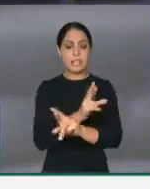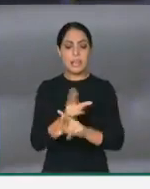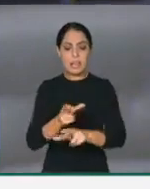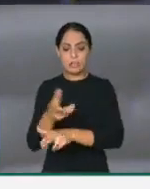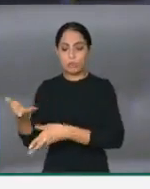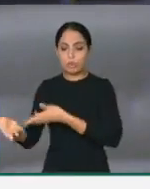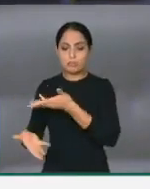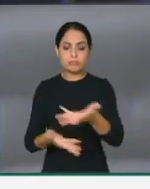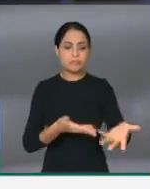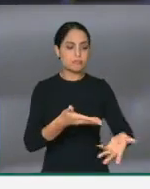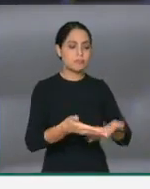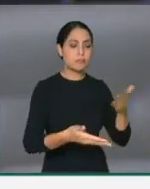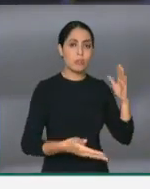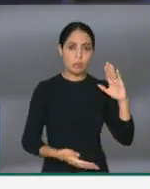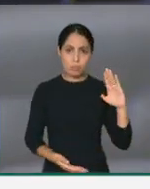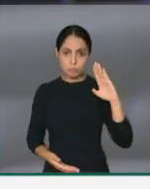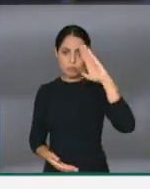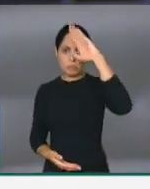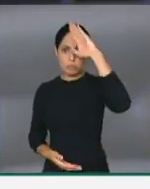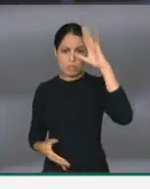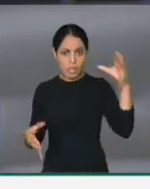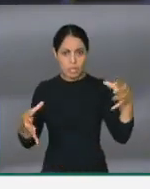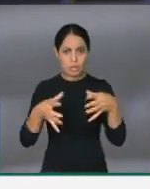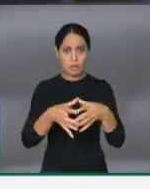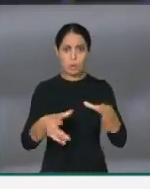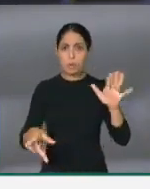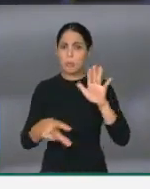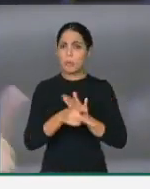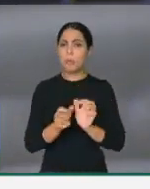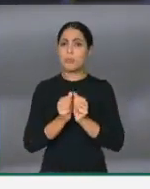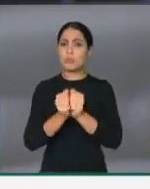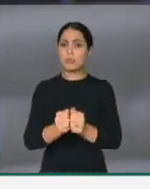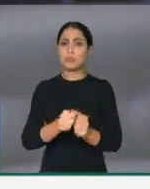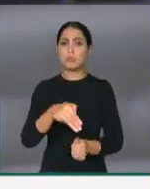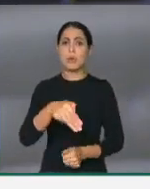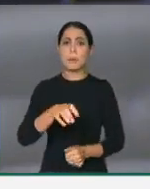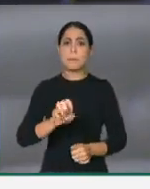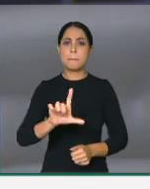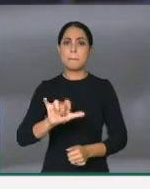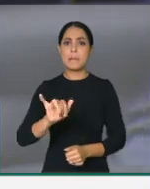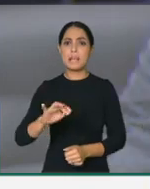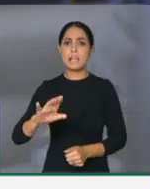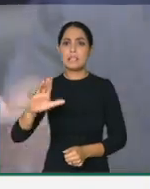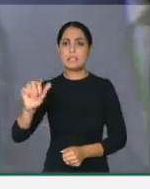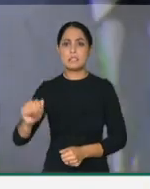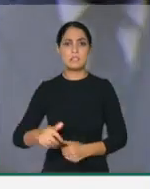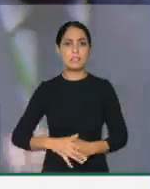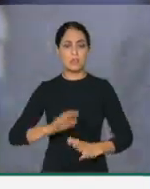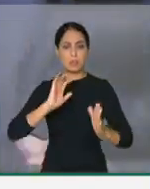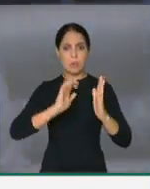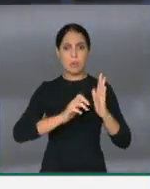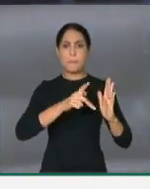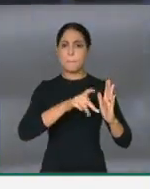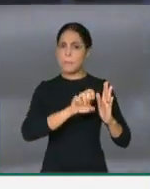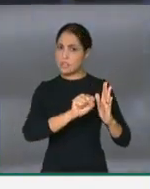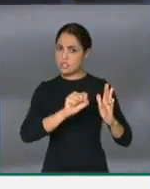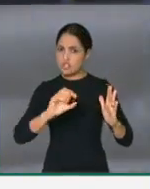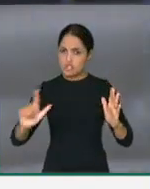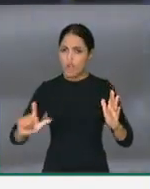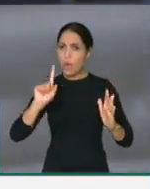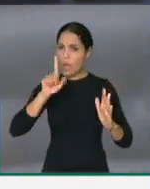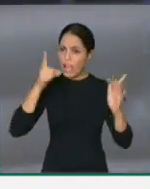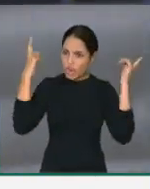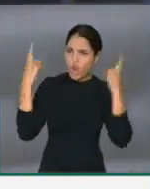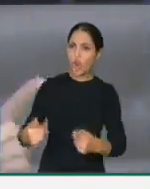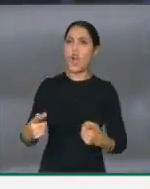constituídas de Bolsonaro e companhia com as milícias. O pessoal tem uma história de combate e de enfrentamento